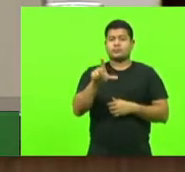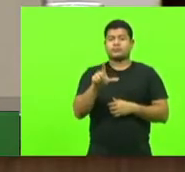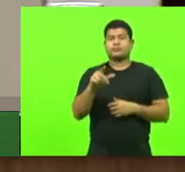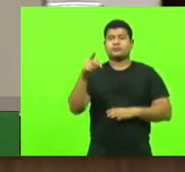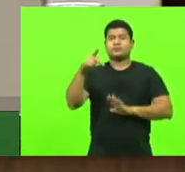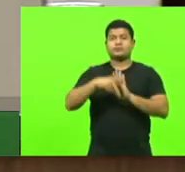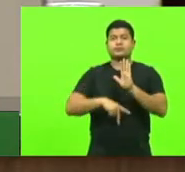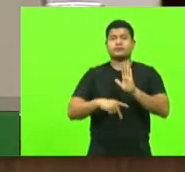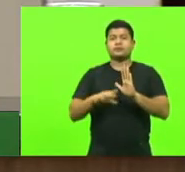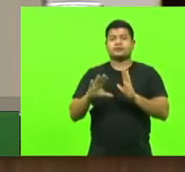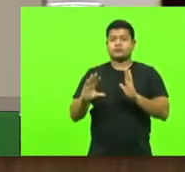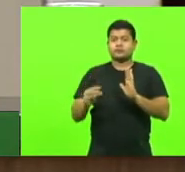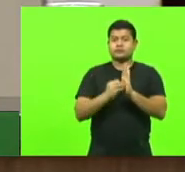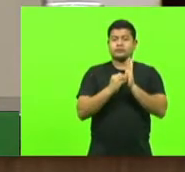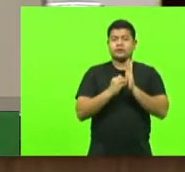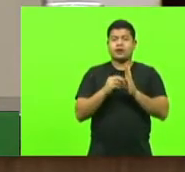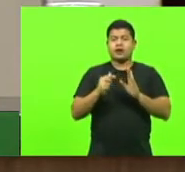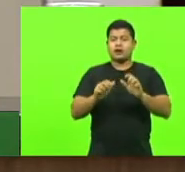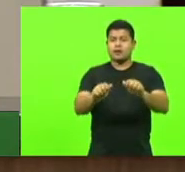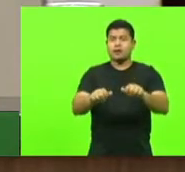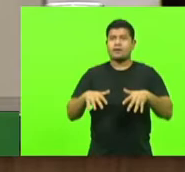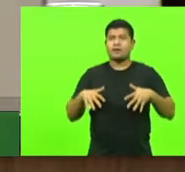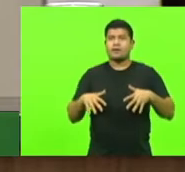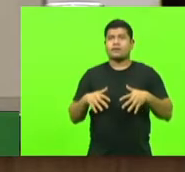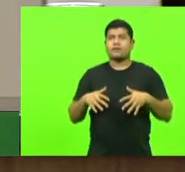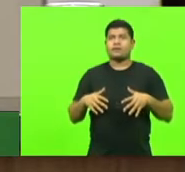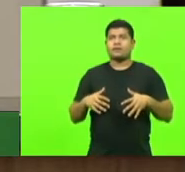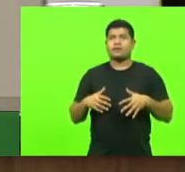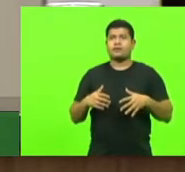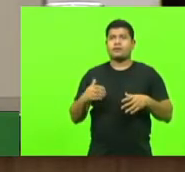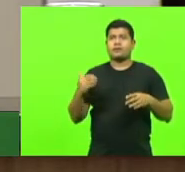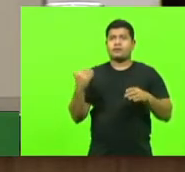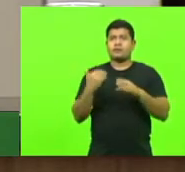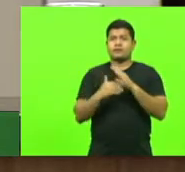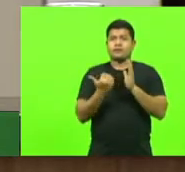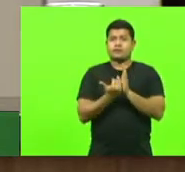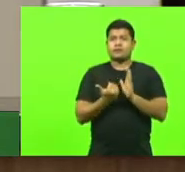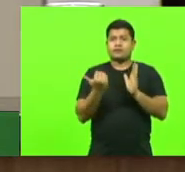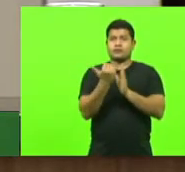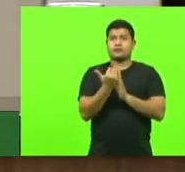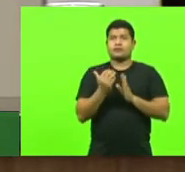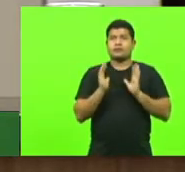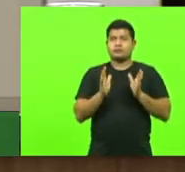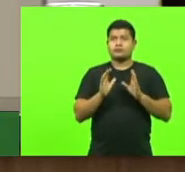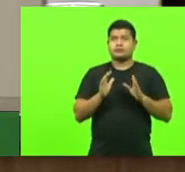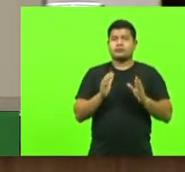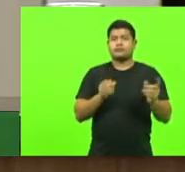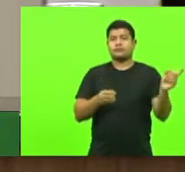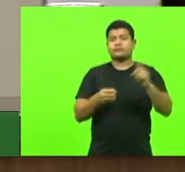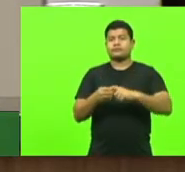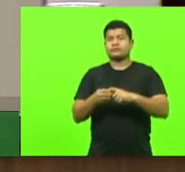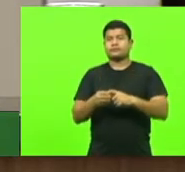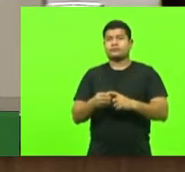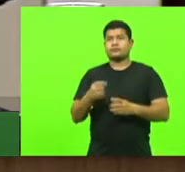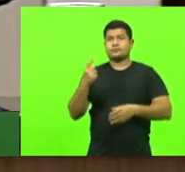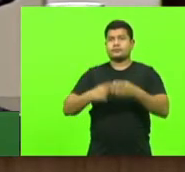está recebendo uma emenda em plenário, então ele entra extra pauta e extra pauta também já está saindo para voltar para a Comissão de Constituição e